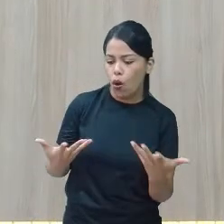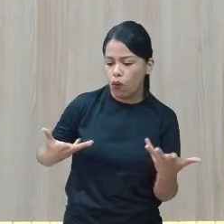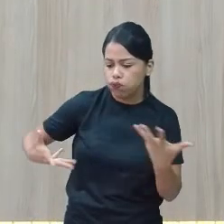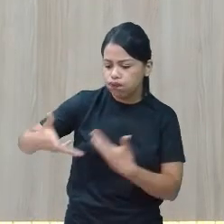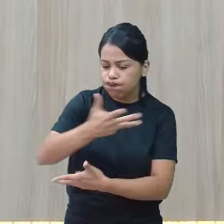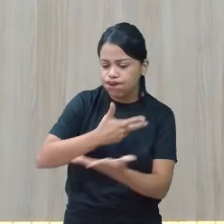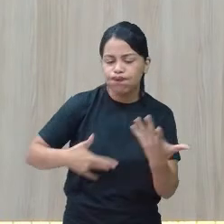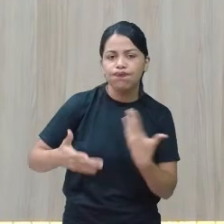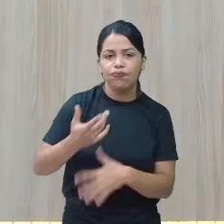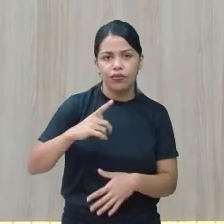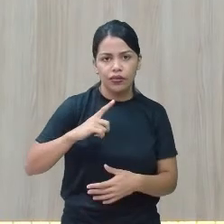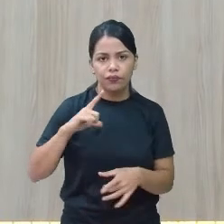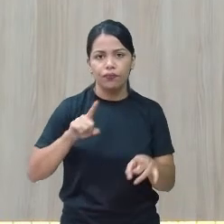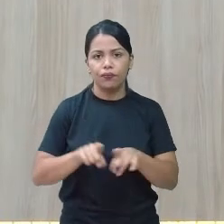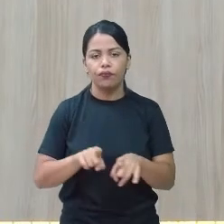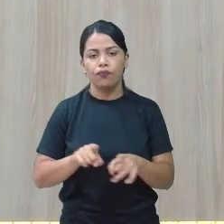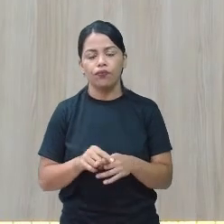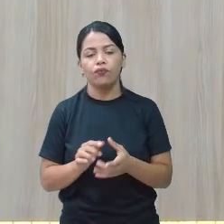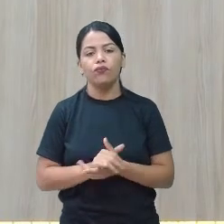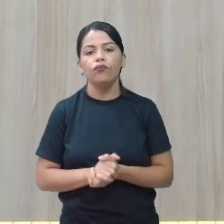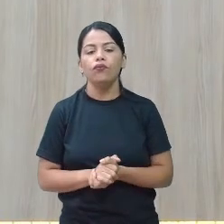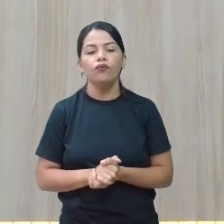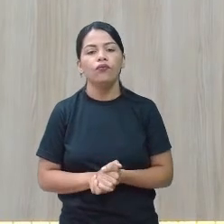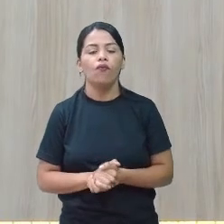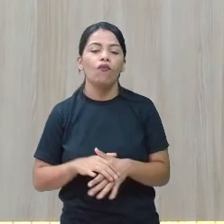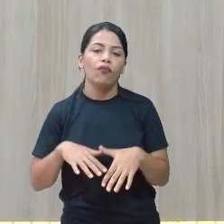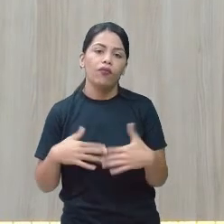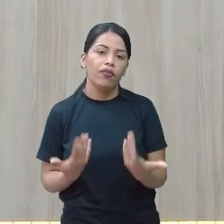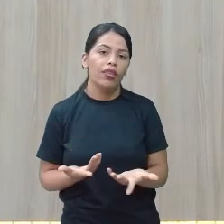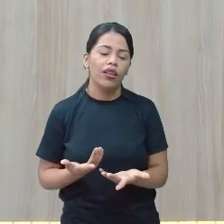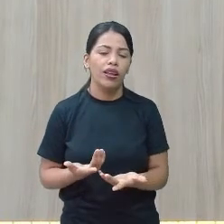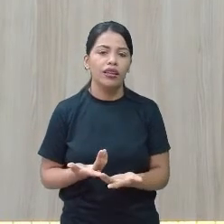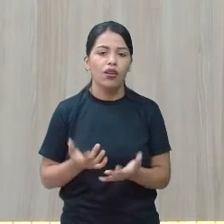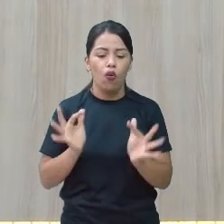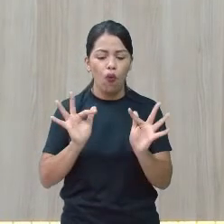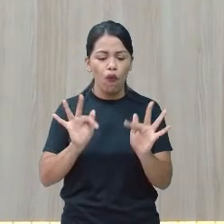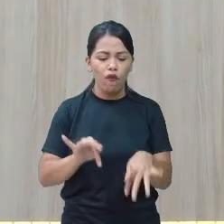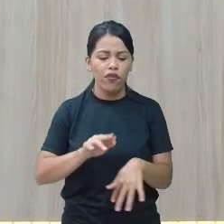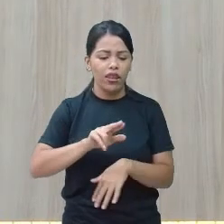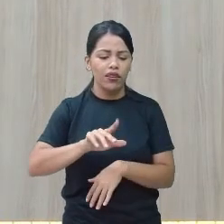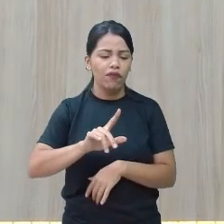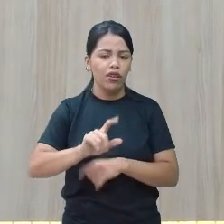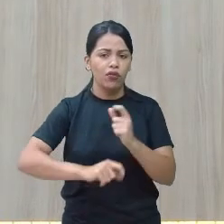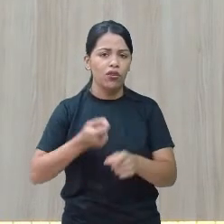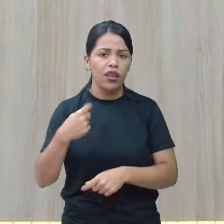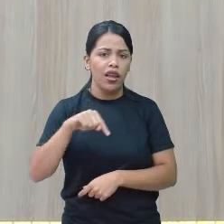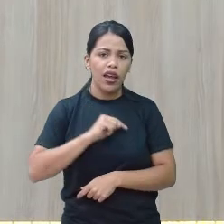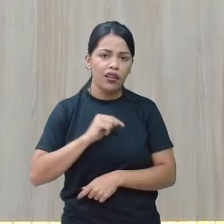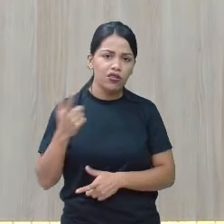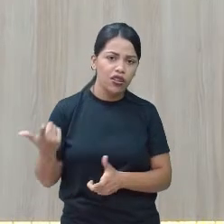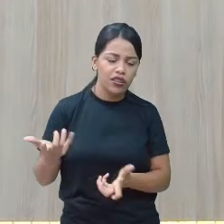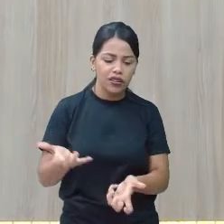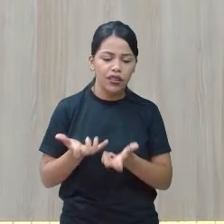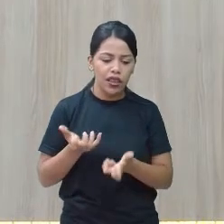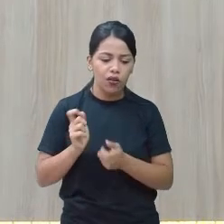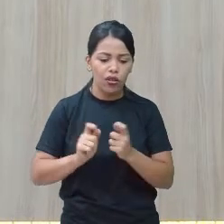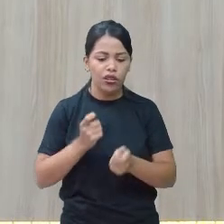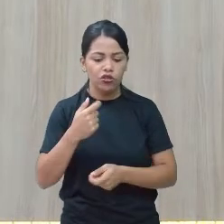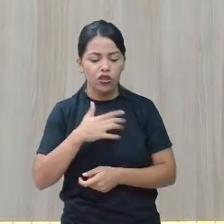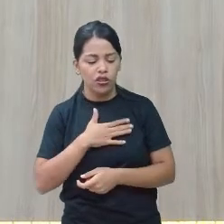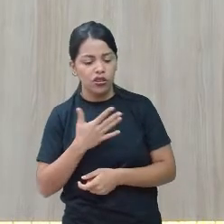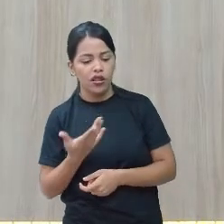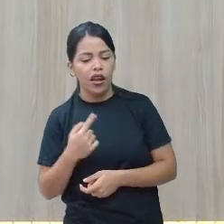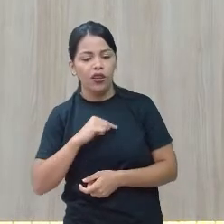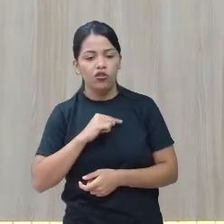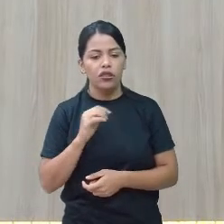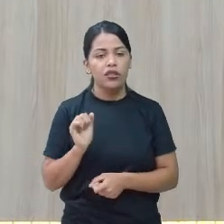no poema de Drummond e nem sempre o final é o que a gente espera. Então, a gente percebe aí que, embora um ame o outro, que